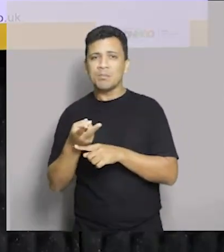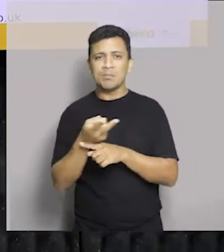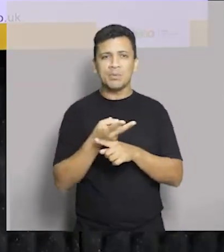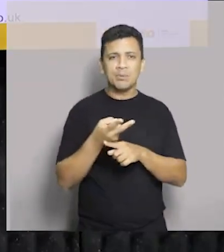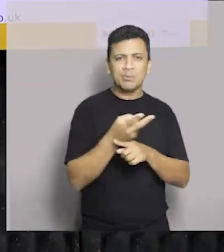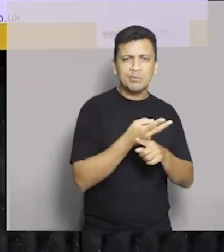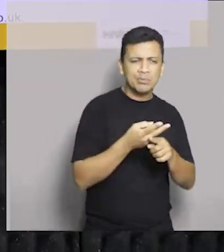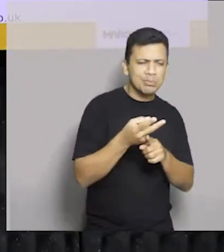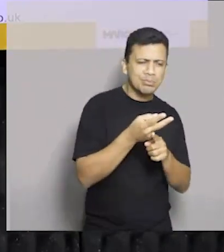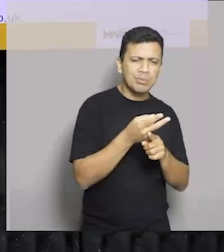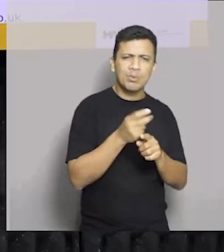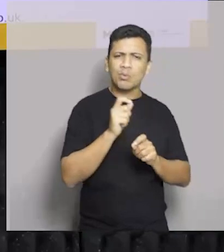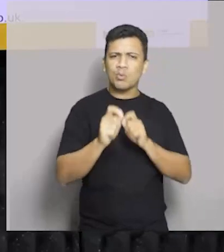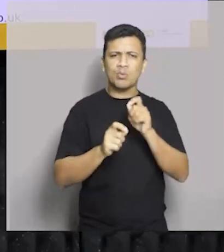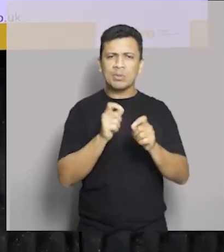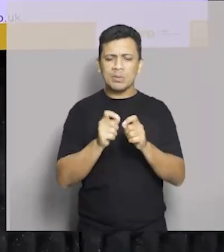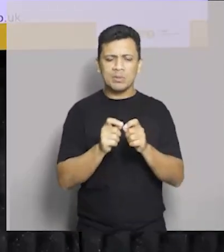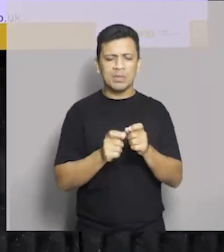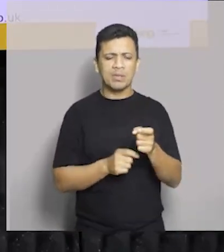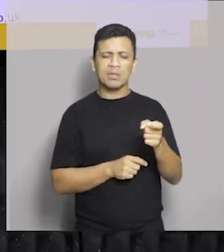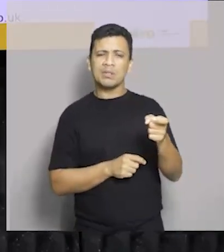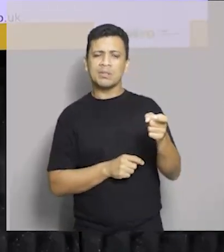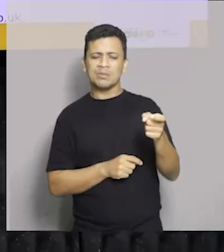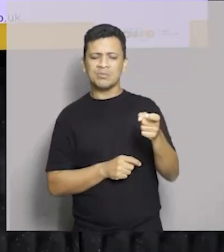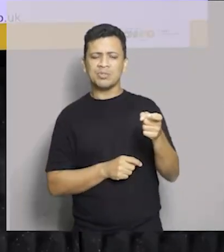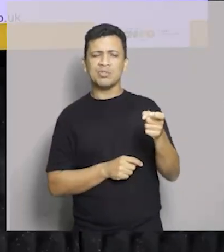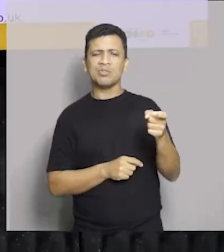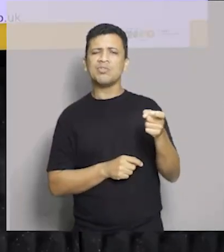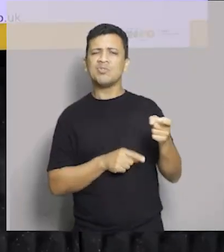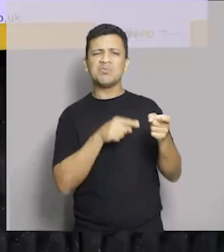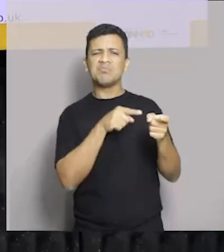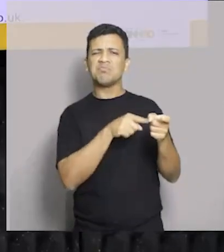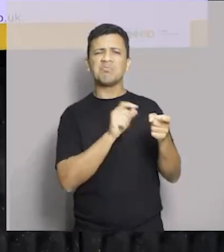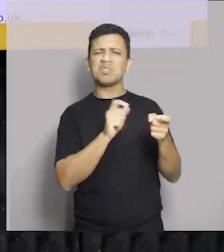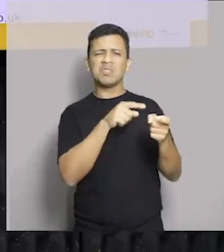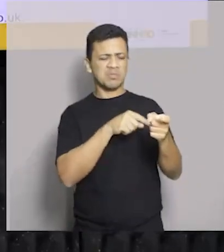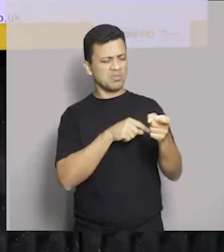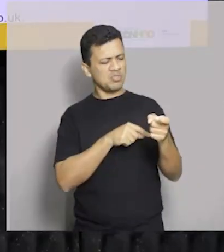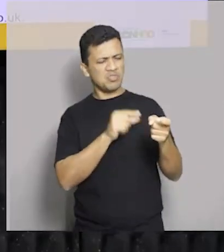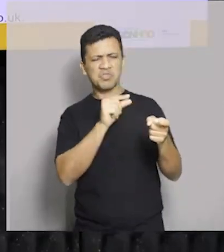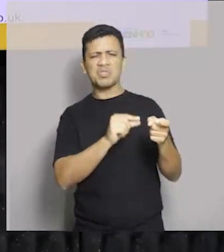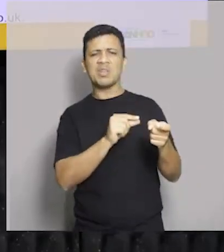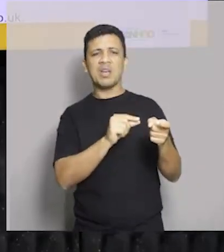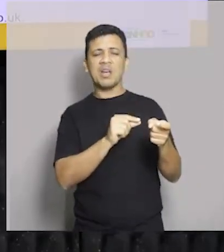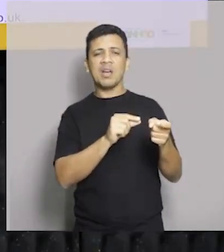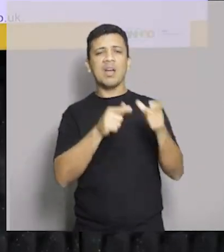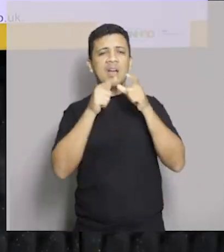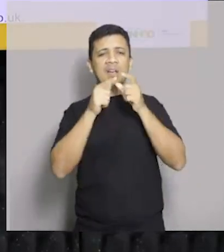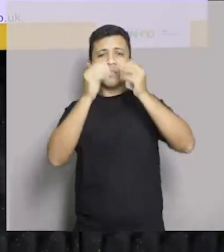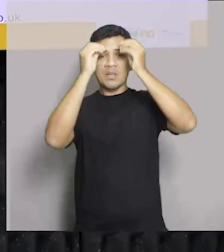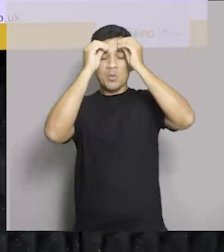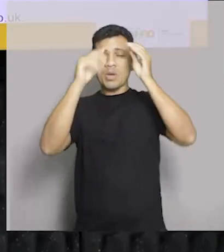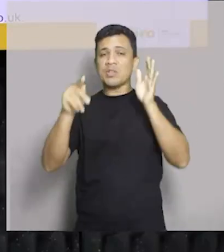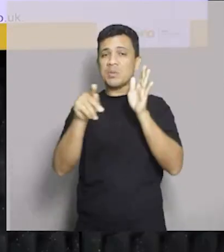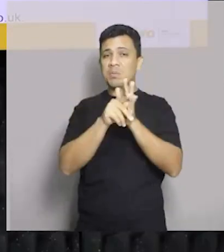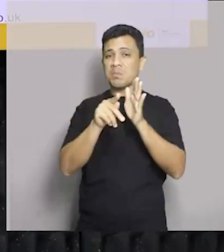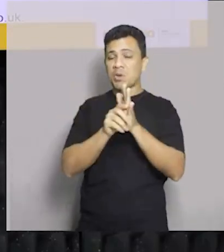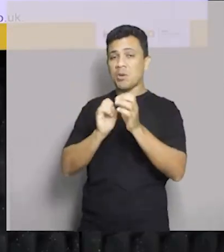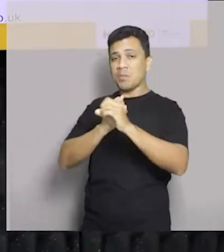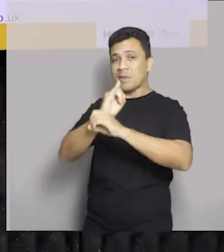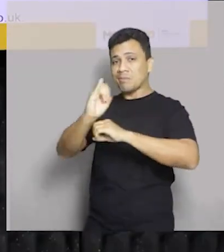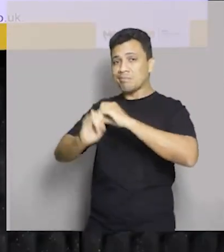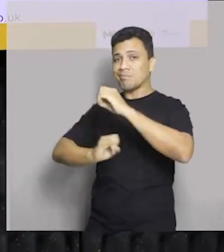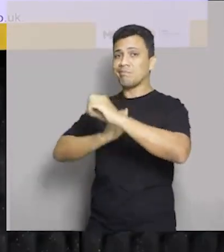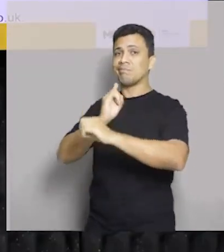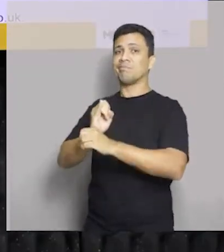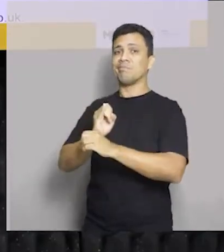seus pequenos XX. O que é esse XX? É um elemento da linguagem da internet, do